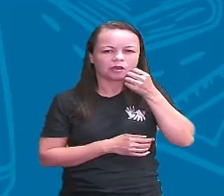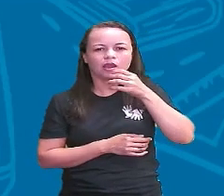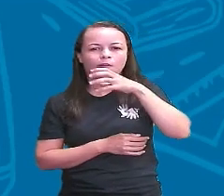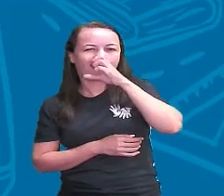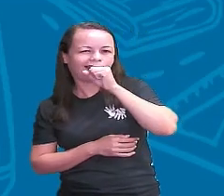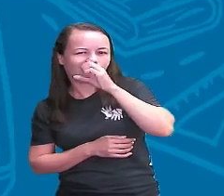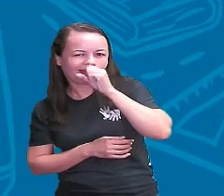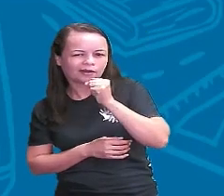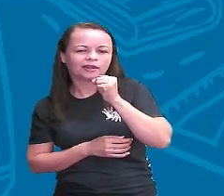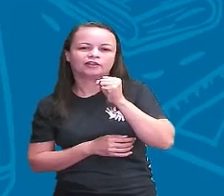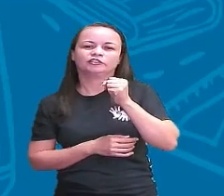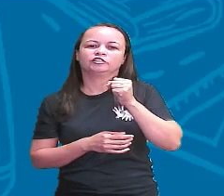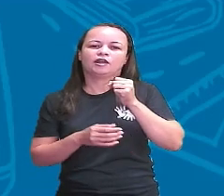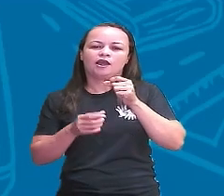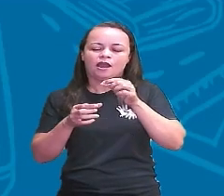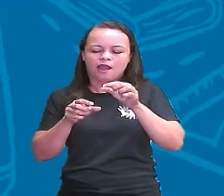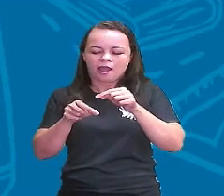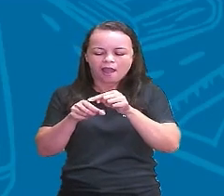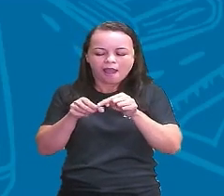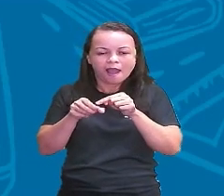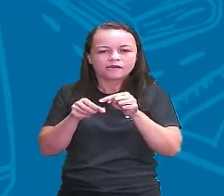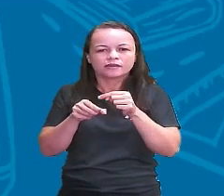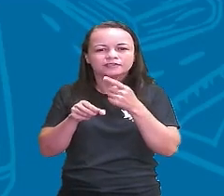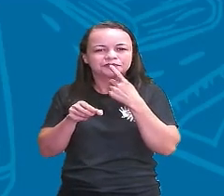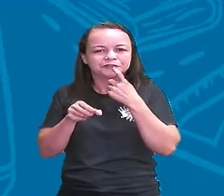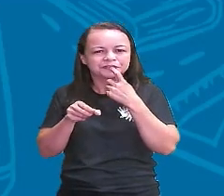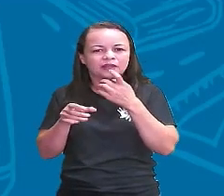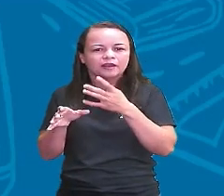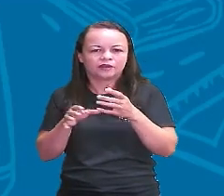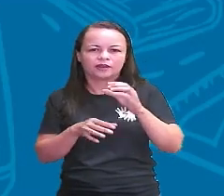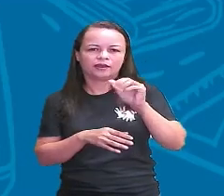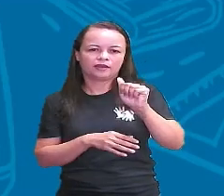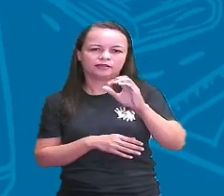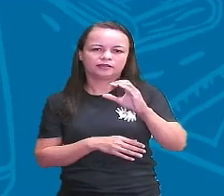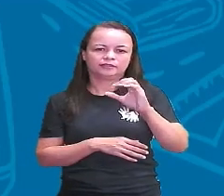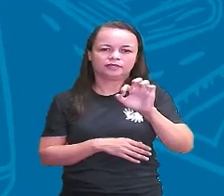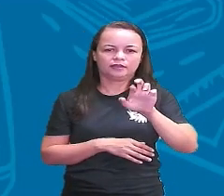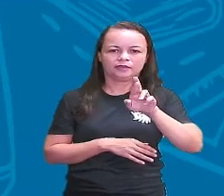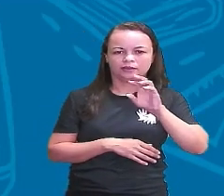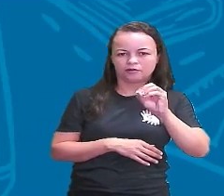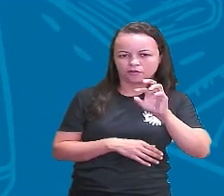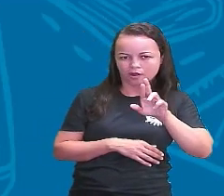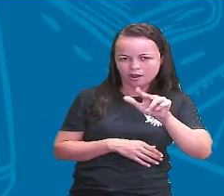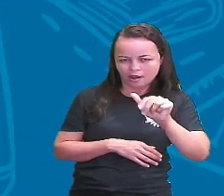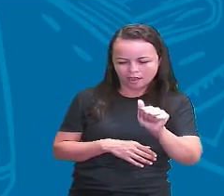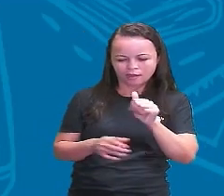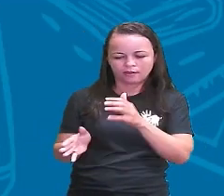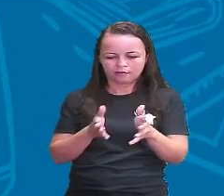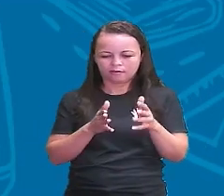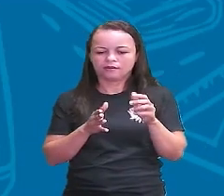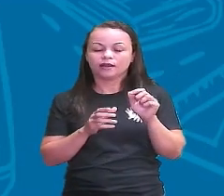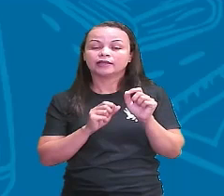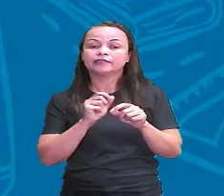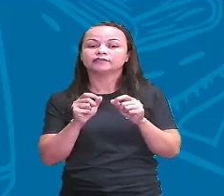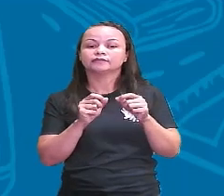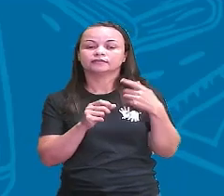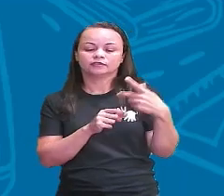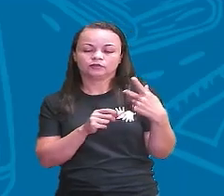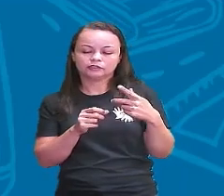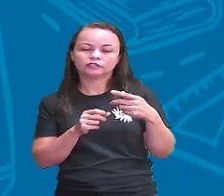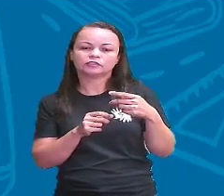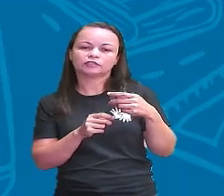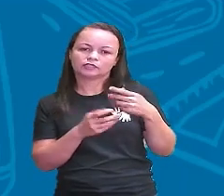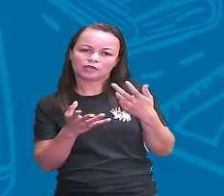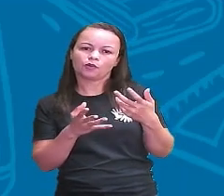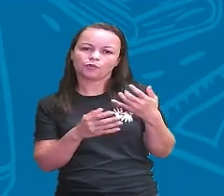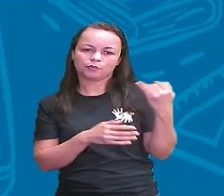laranja, a acerola, né? São frutas, são alimentos de origem vegetal ricos em